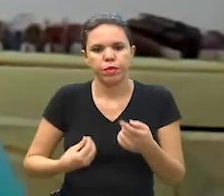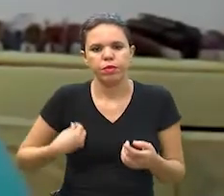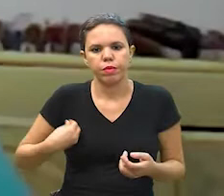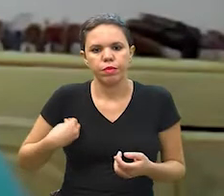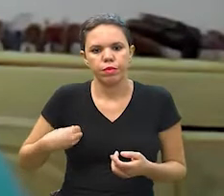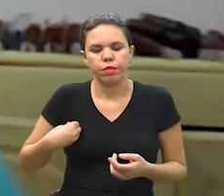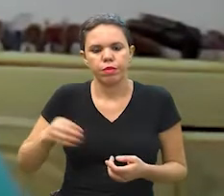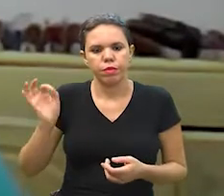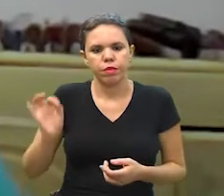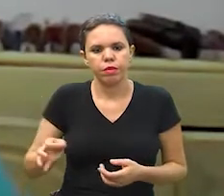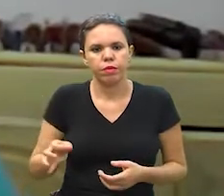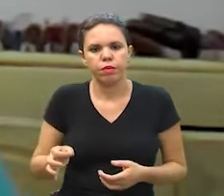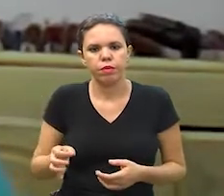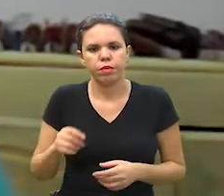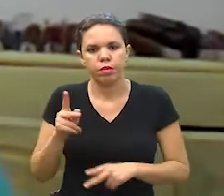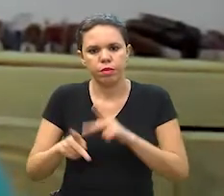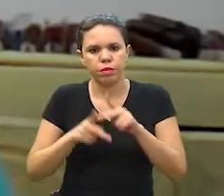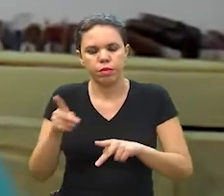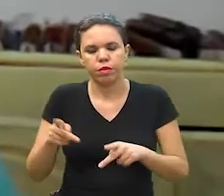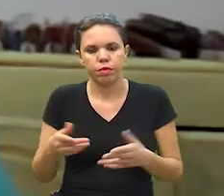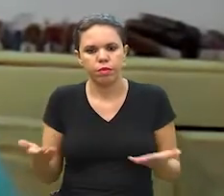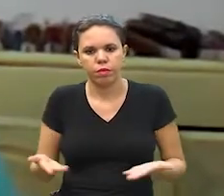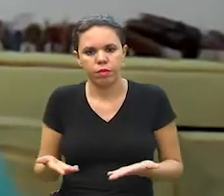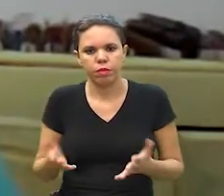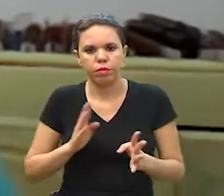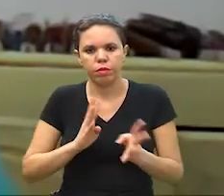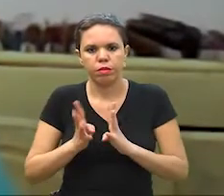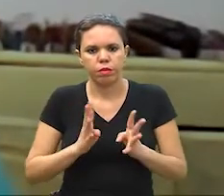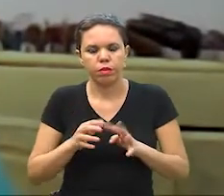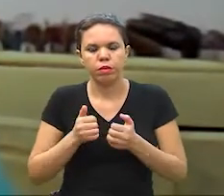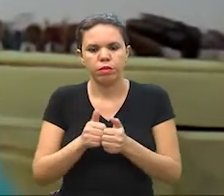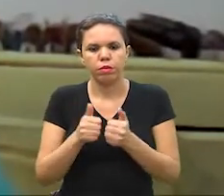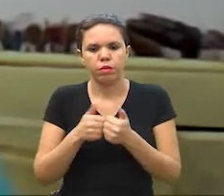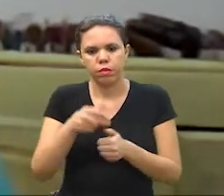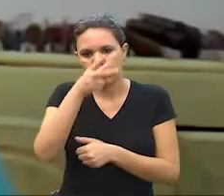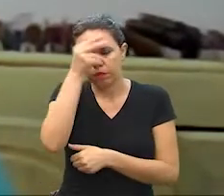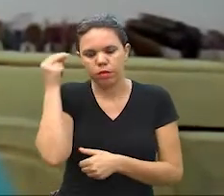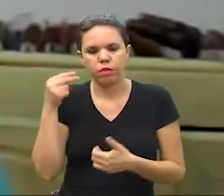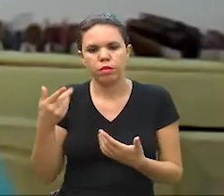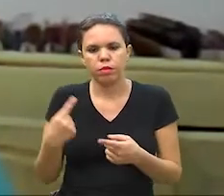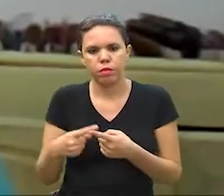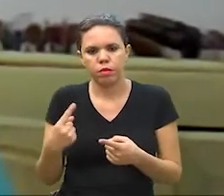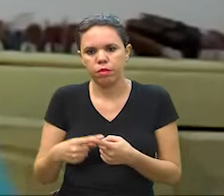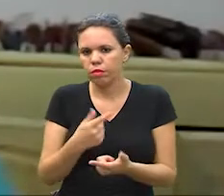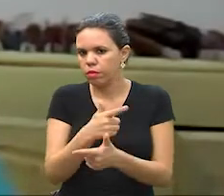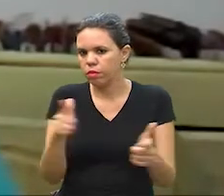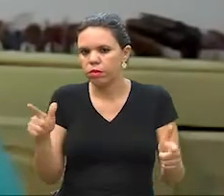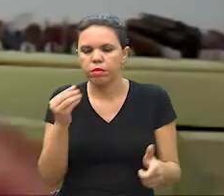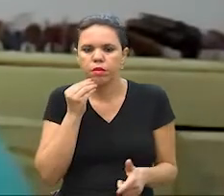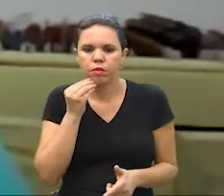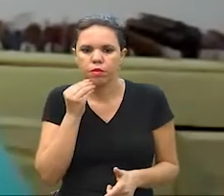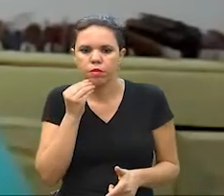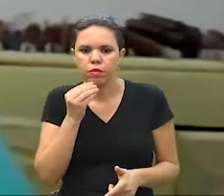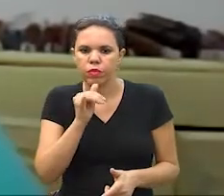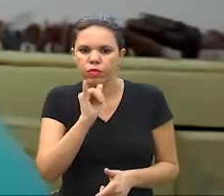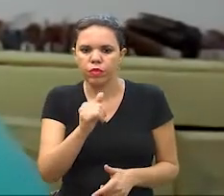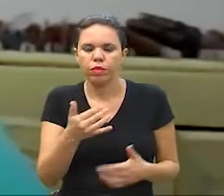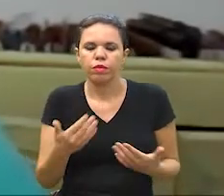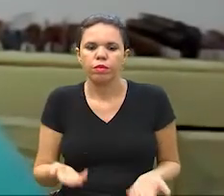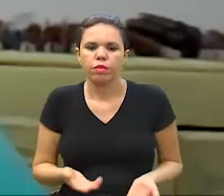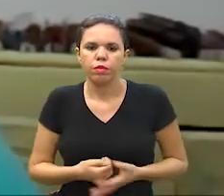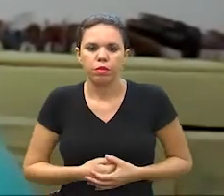vida. E eu tenho certeza que essas pessoas que estão se aglomerando no transporte público é porque elas não têm outra opção. E digo